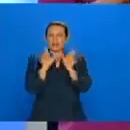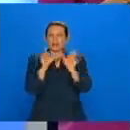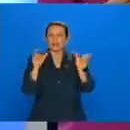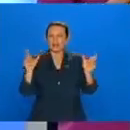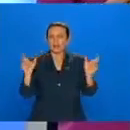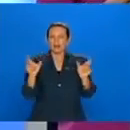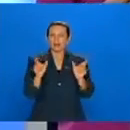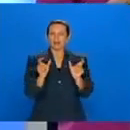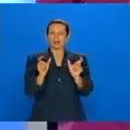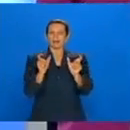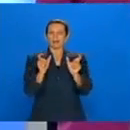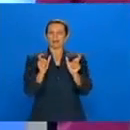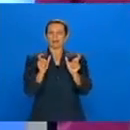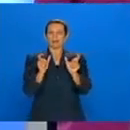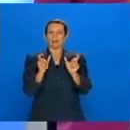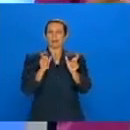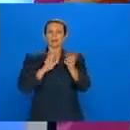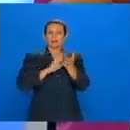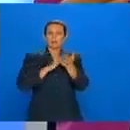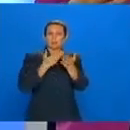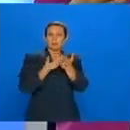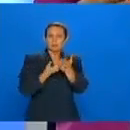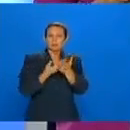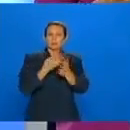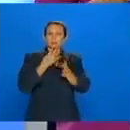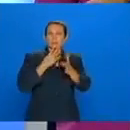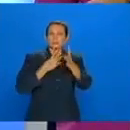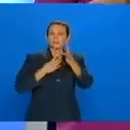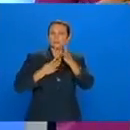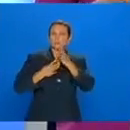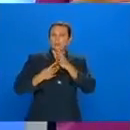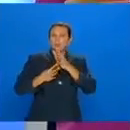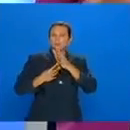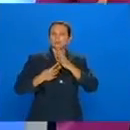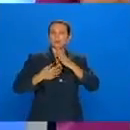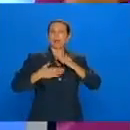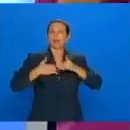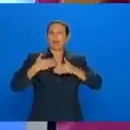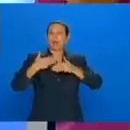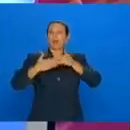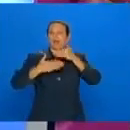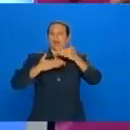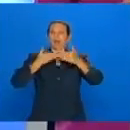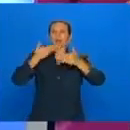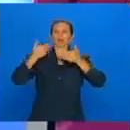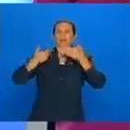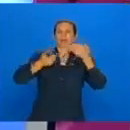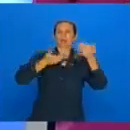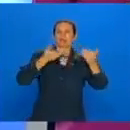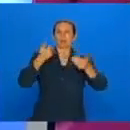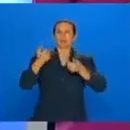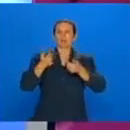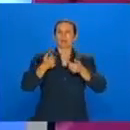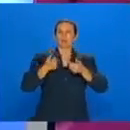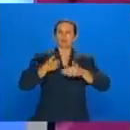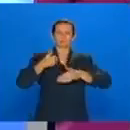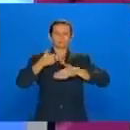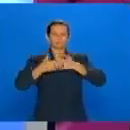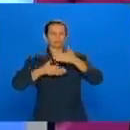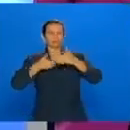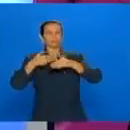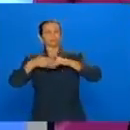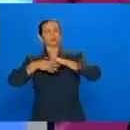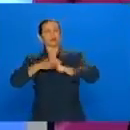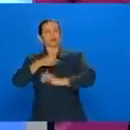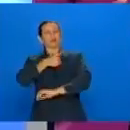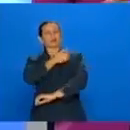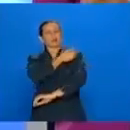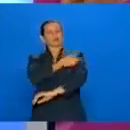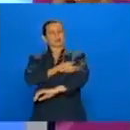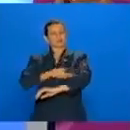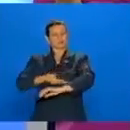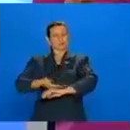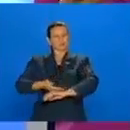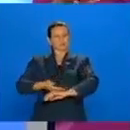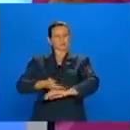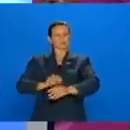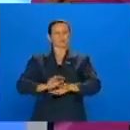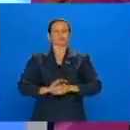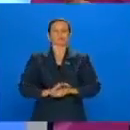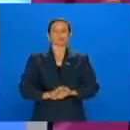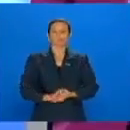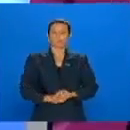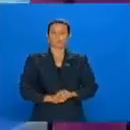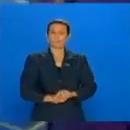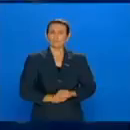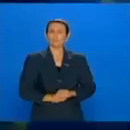de uma habilidade de recepção e emissão de produção muito diferente do que estamos acostumados. E,